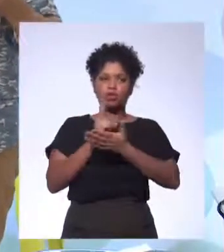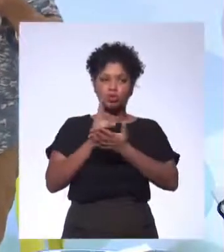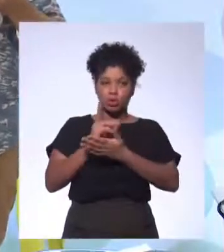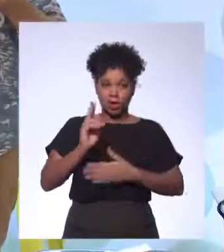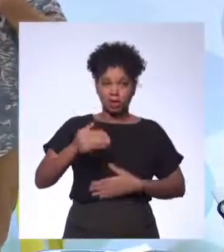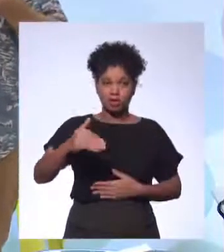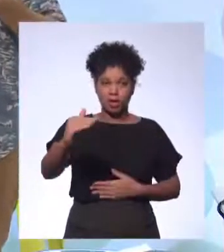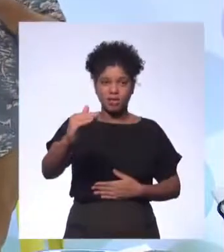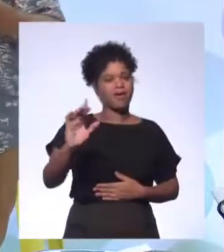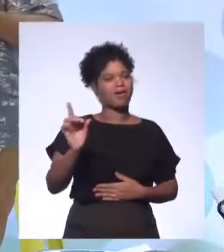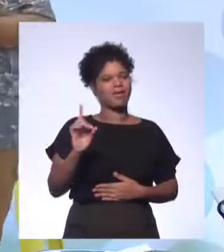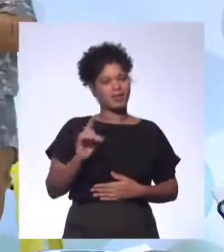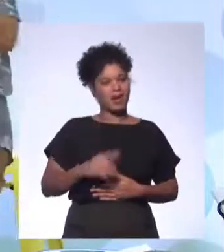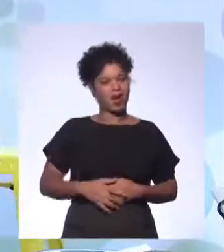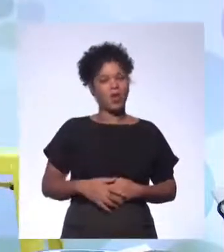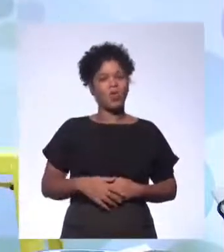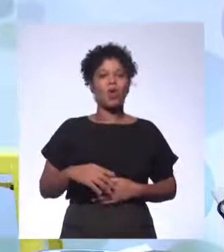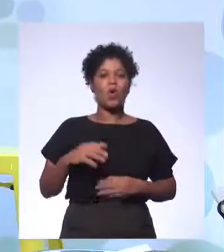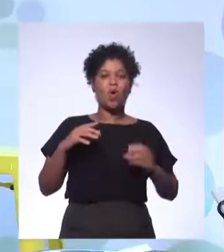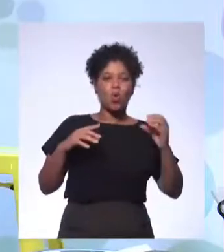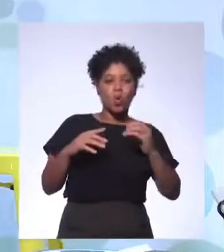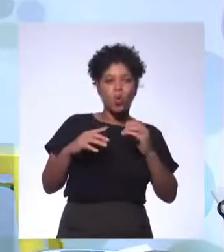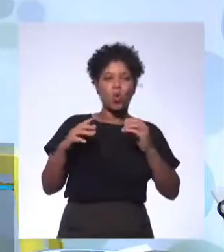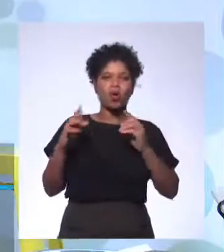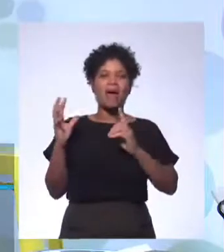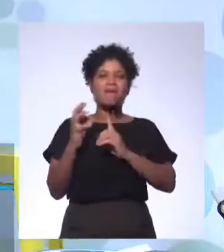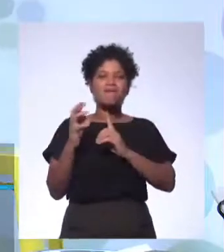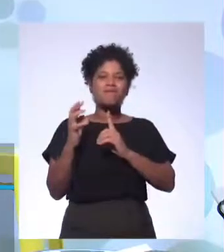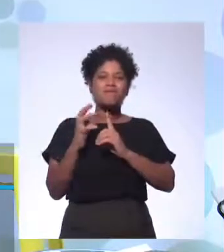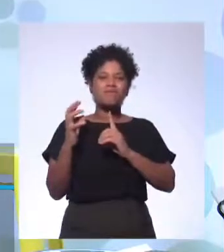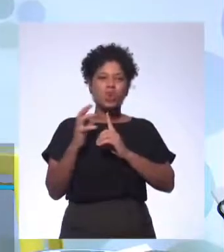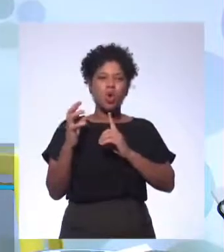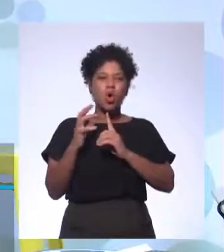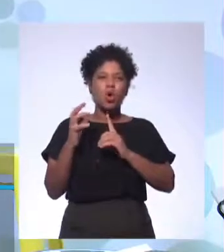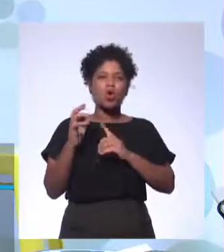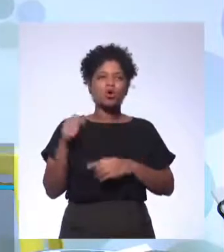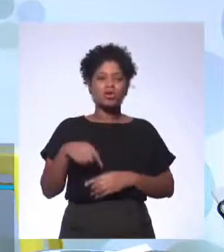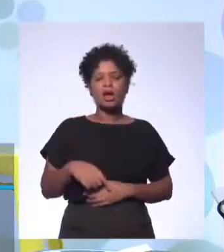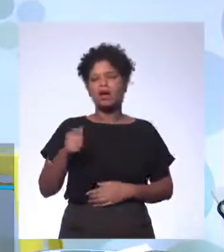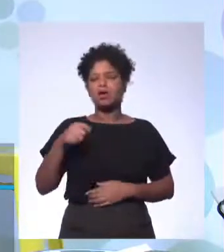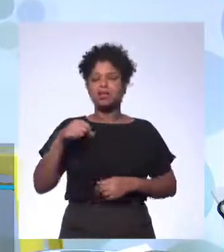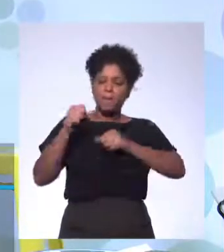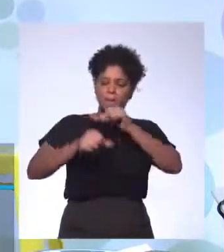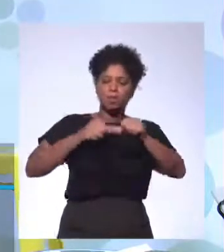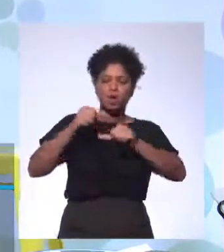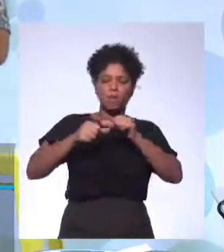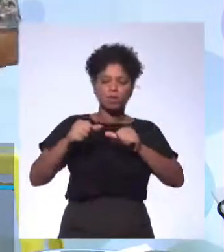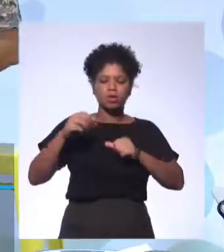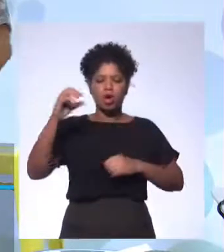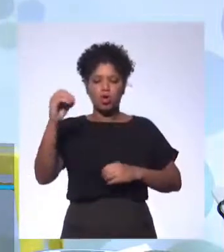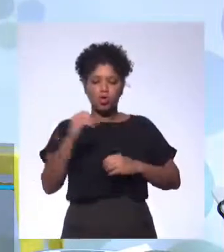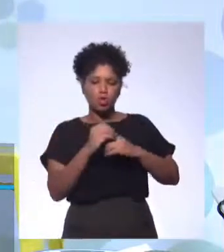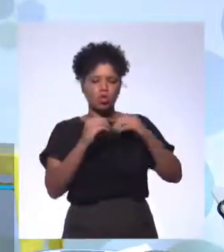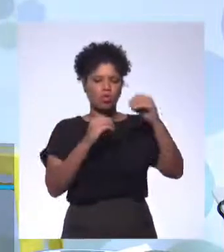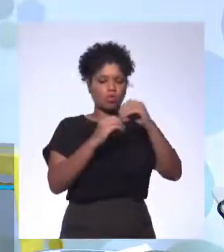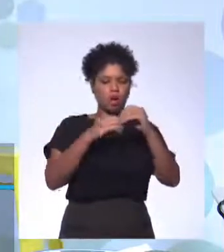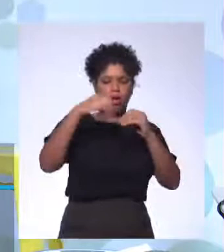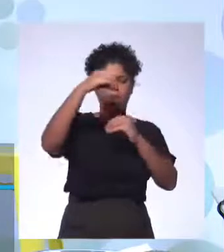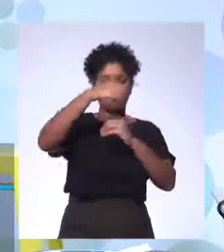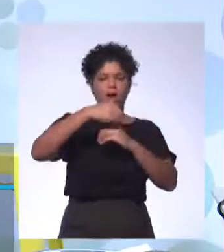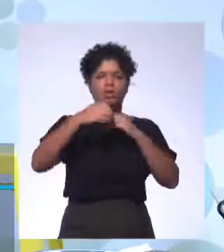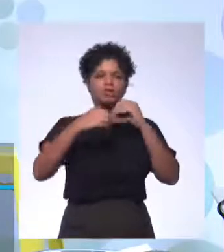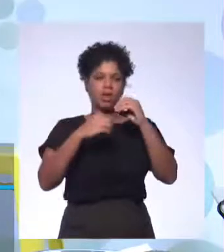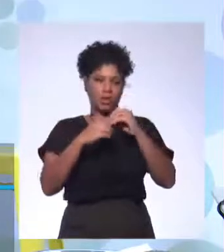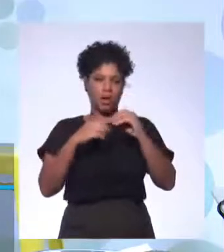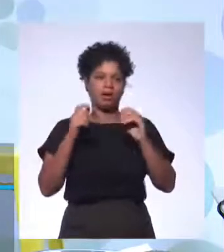não certo hora ela né separa daqui único outra molécula e assim sucessivamente por